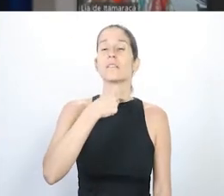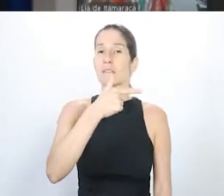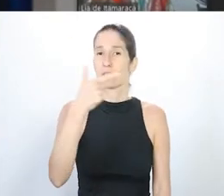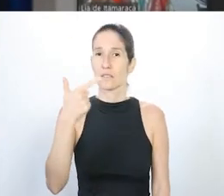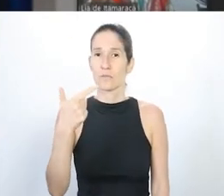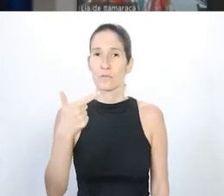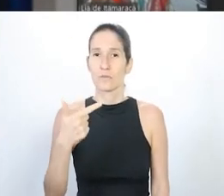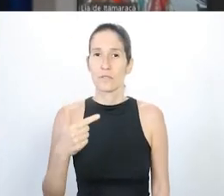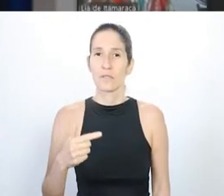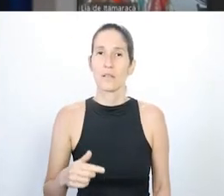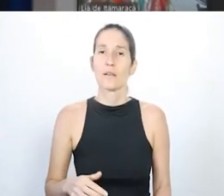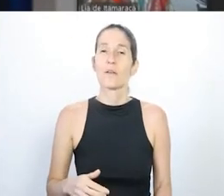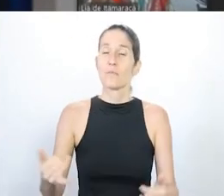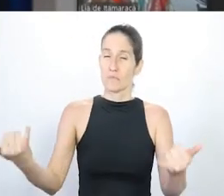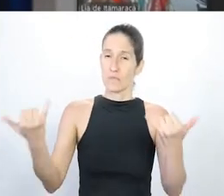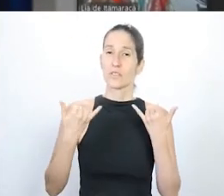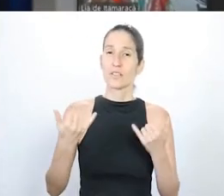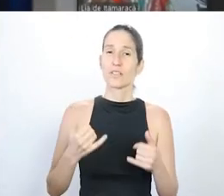ter?